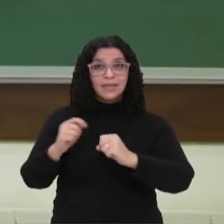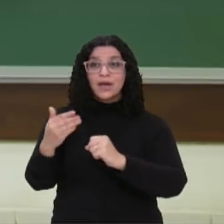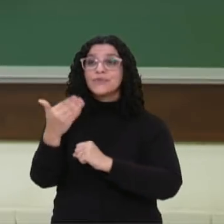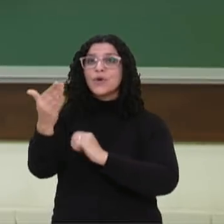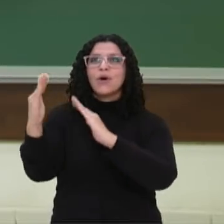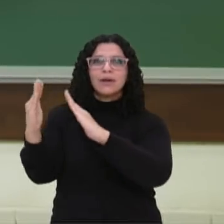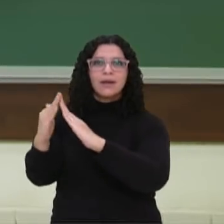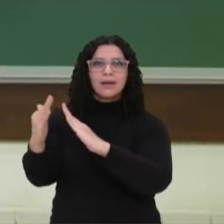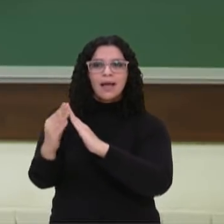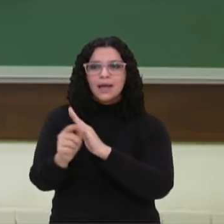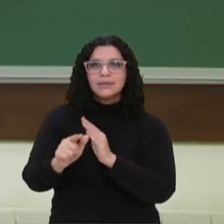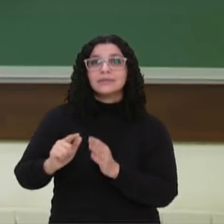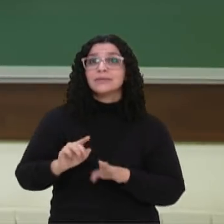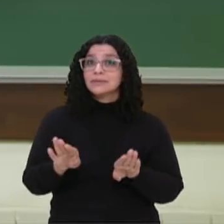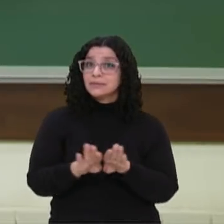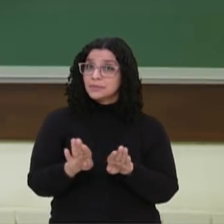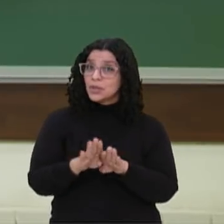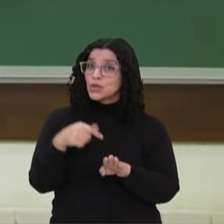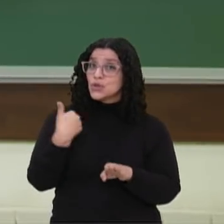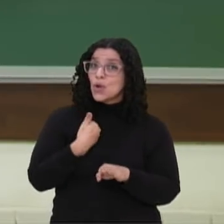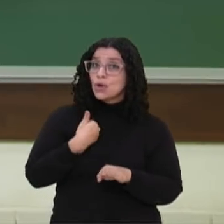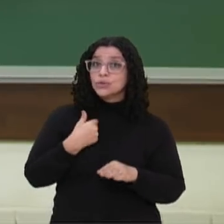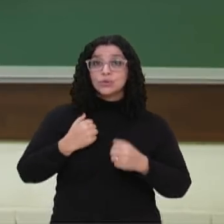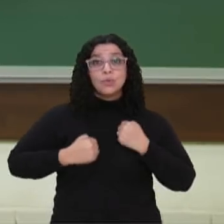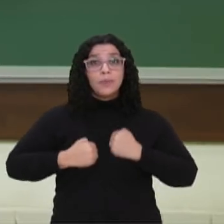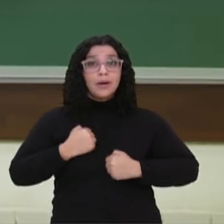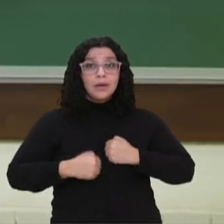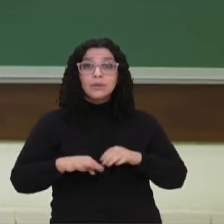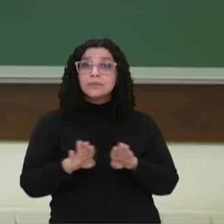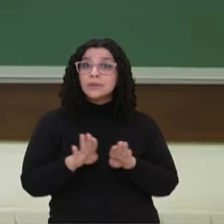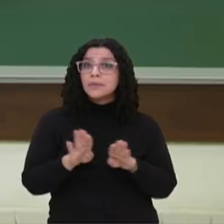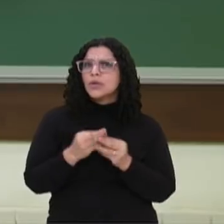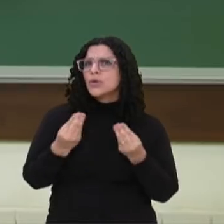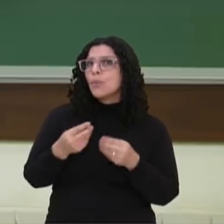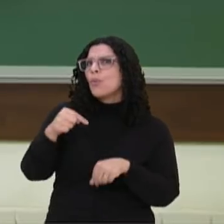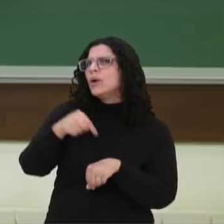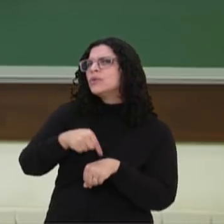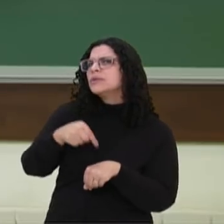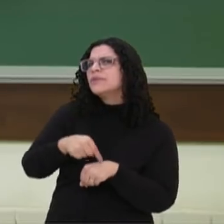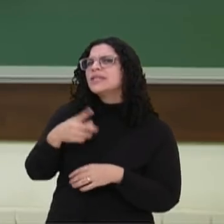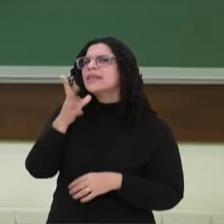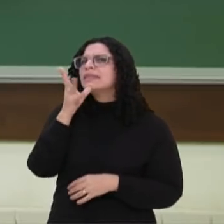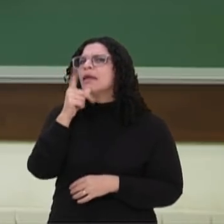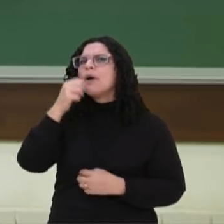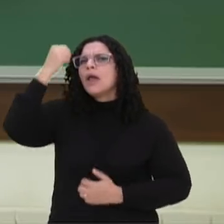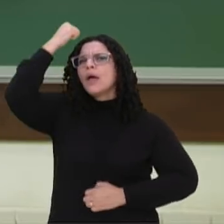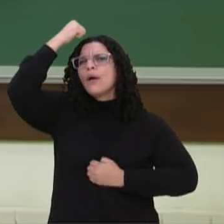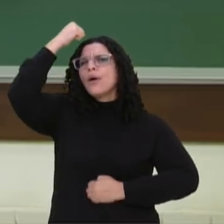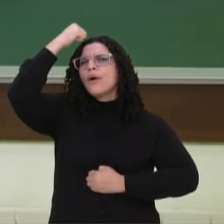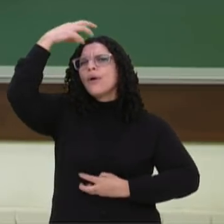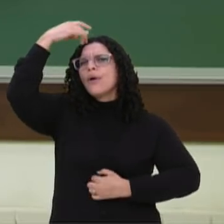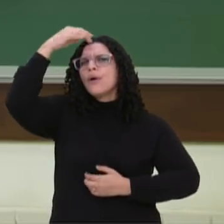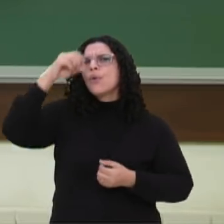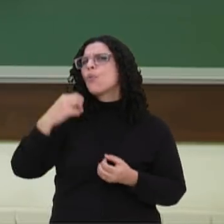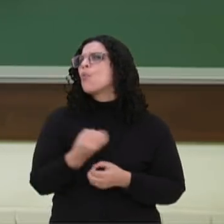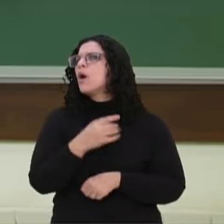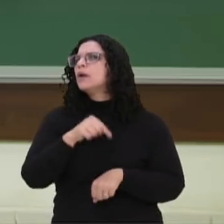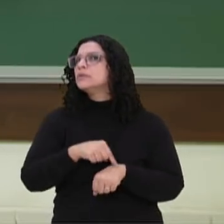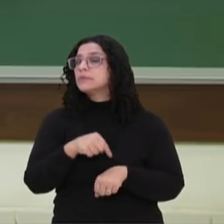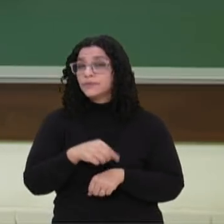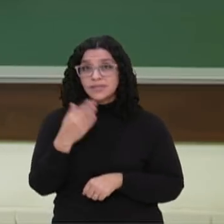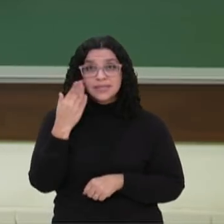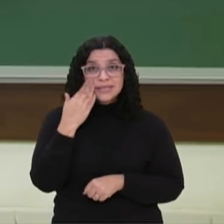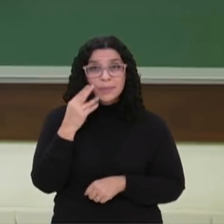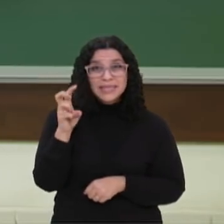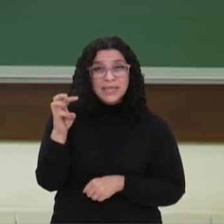quintal, com a nossa higiene mesmo. Quanto tempo você leva tomando banho? Você sabia